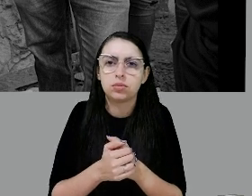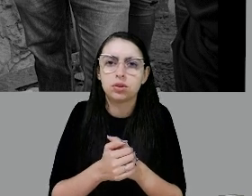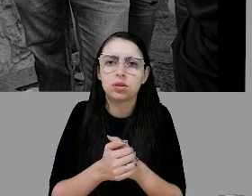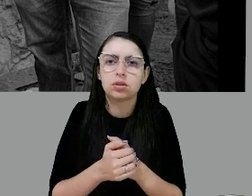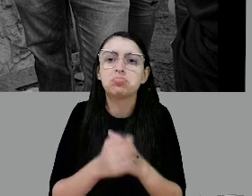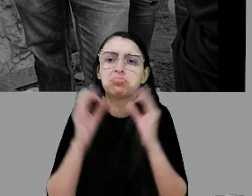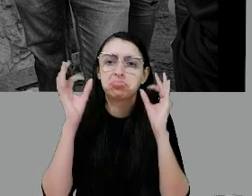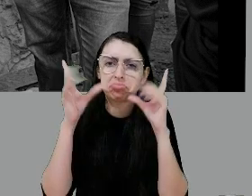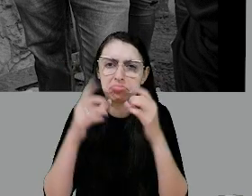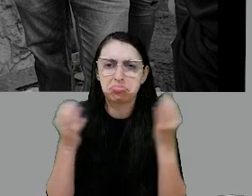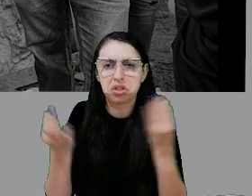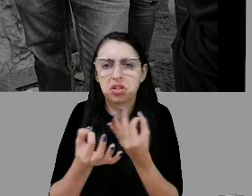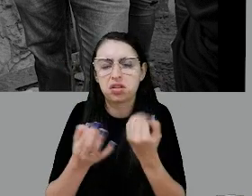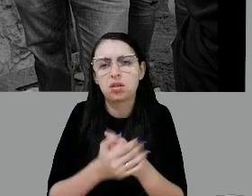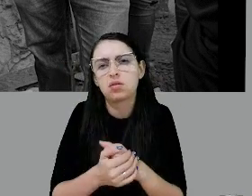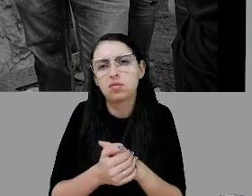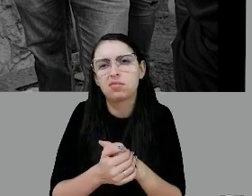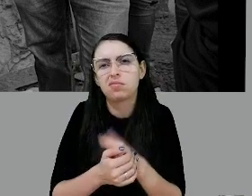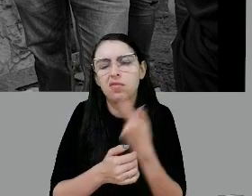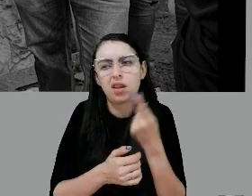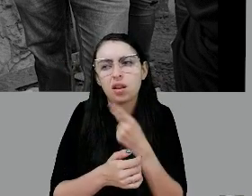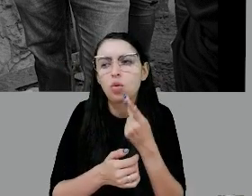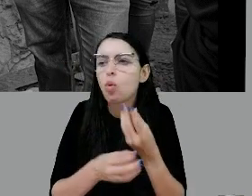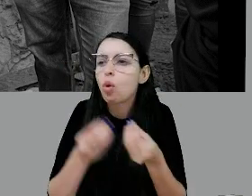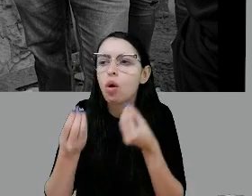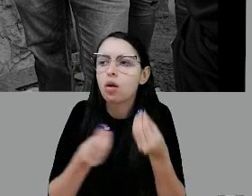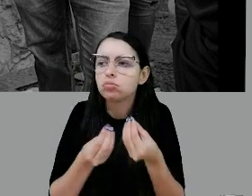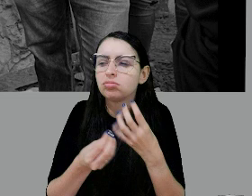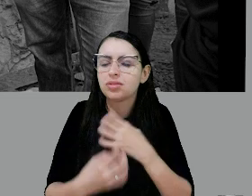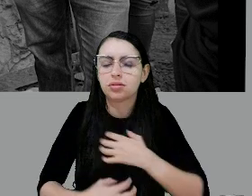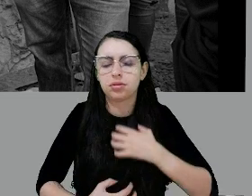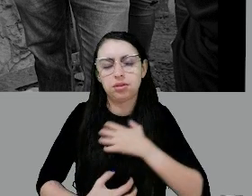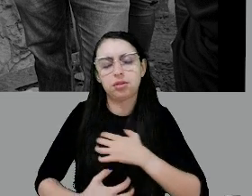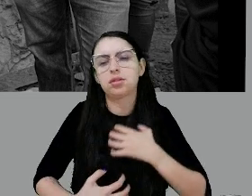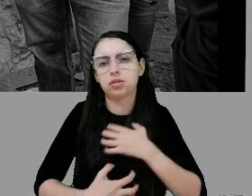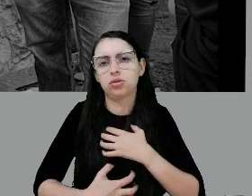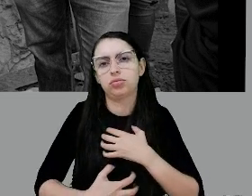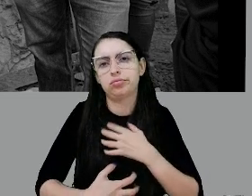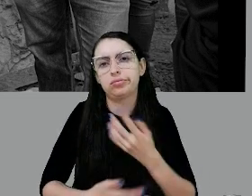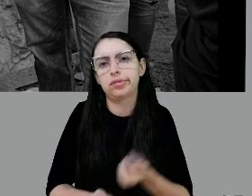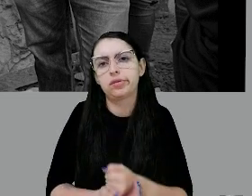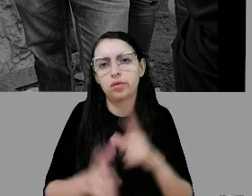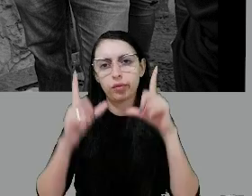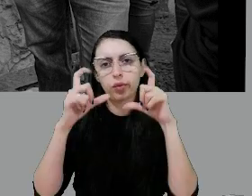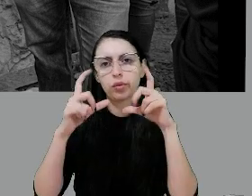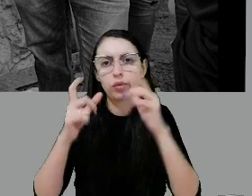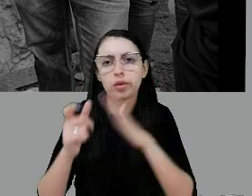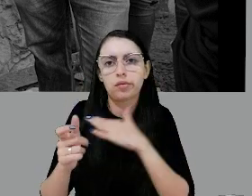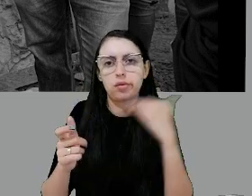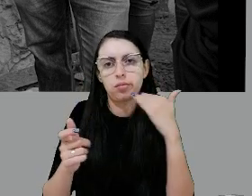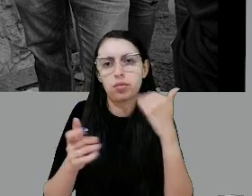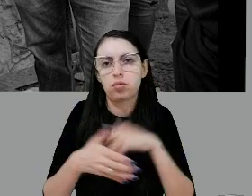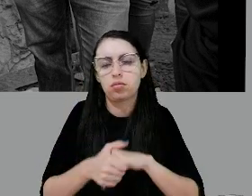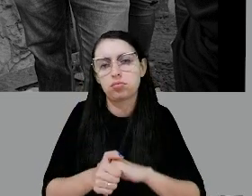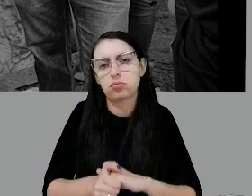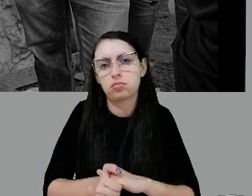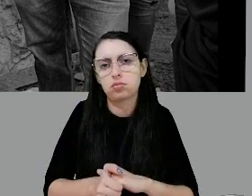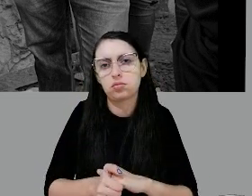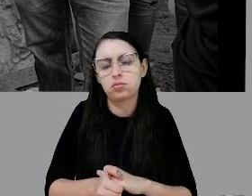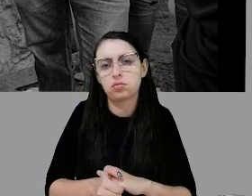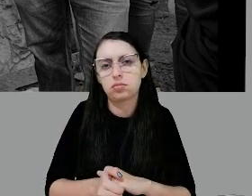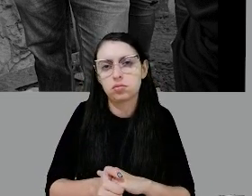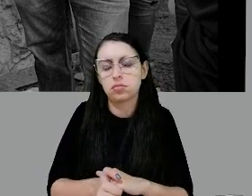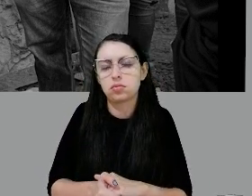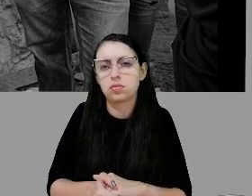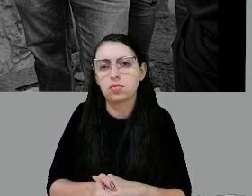muito bem coberto, e como é que você me falou várias coisas, mas como é que você se sentiu fotografando